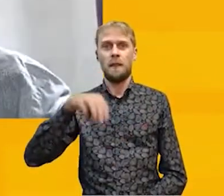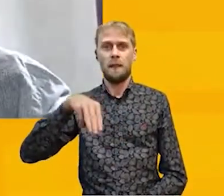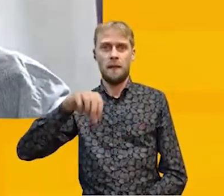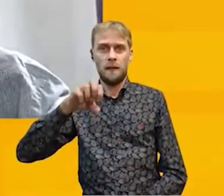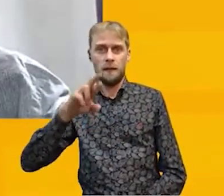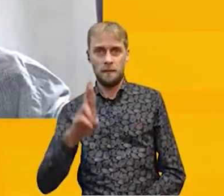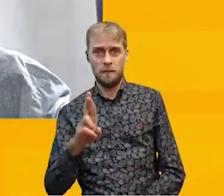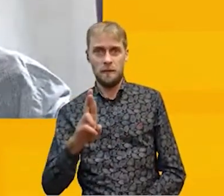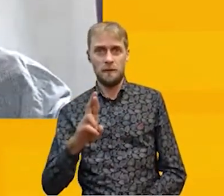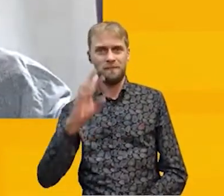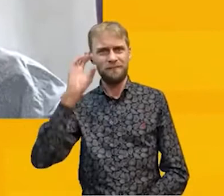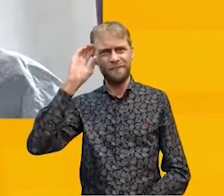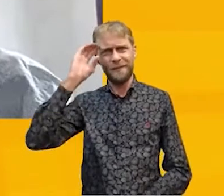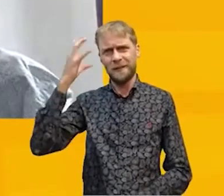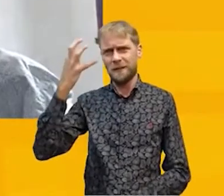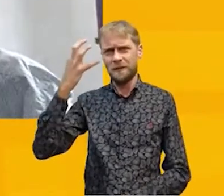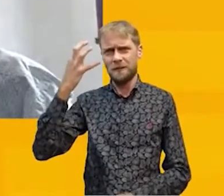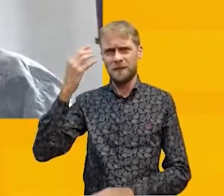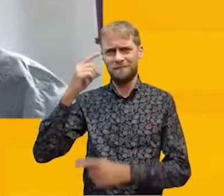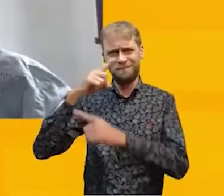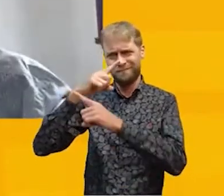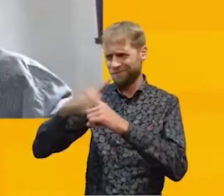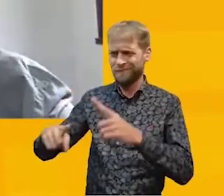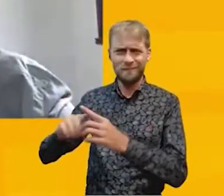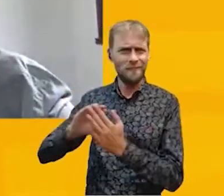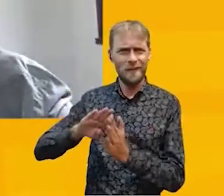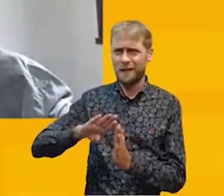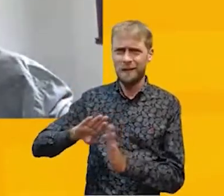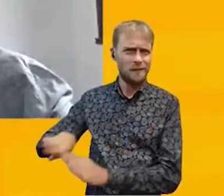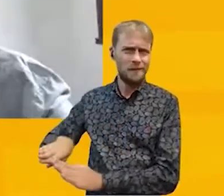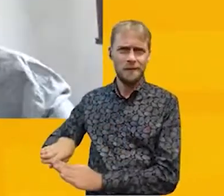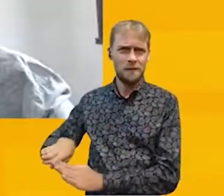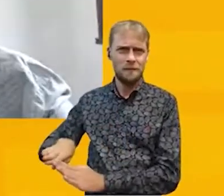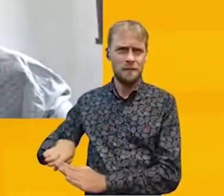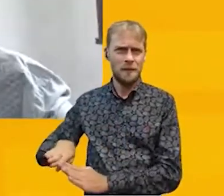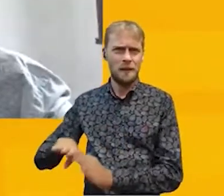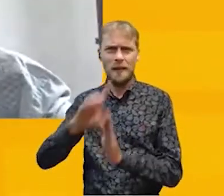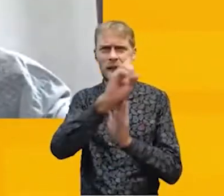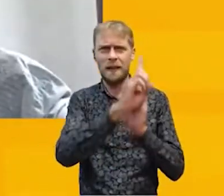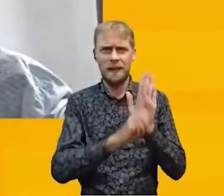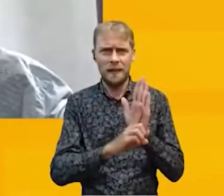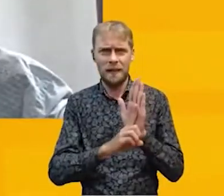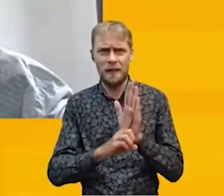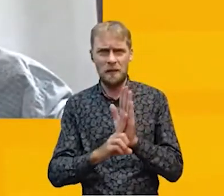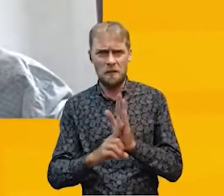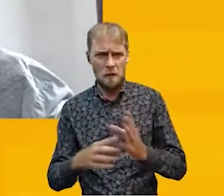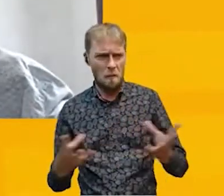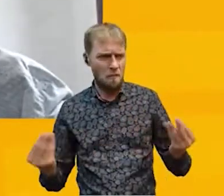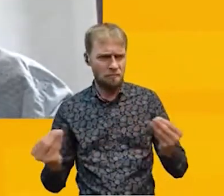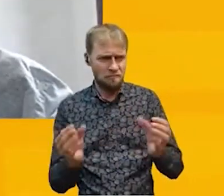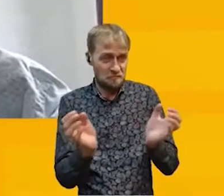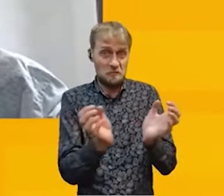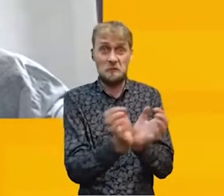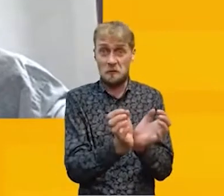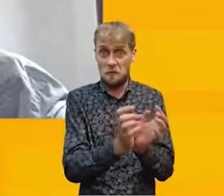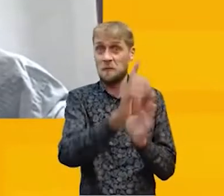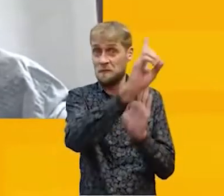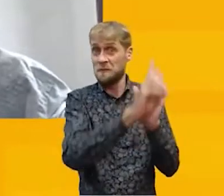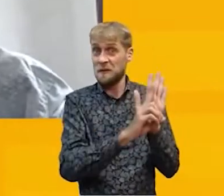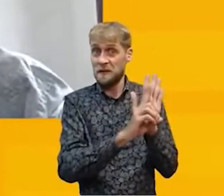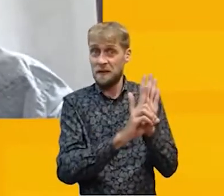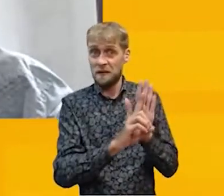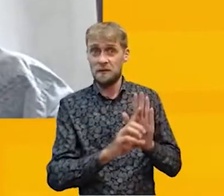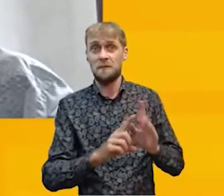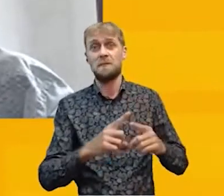ele resolveu anular uma série de decretos, foi um pacote de decretos que